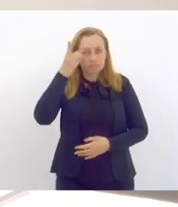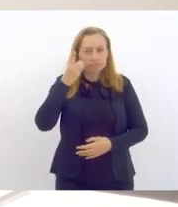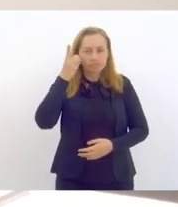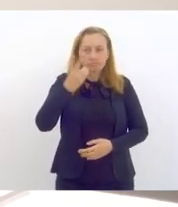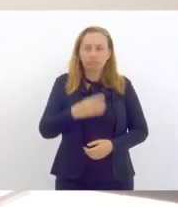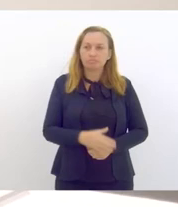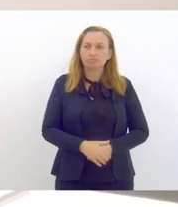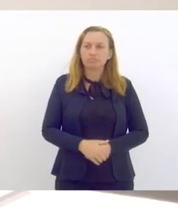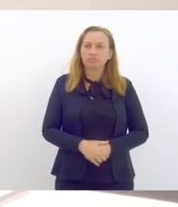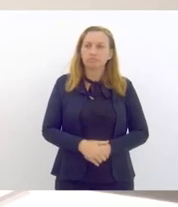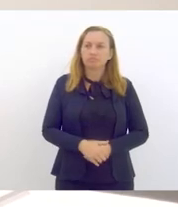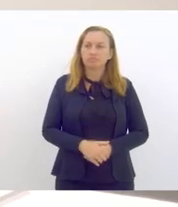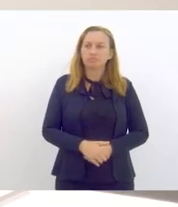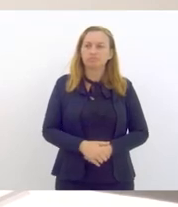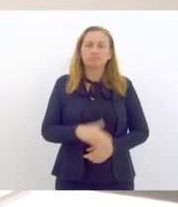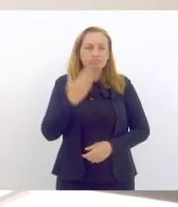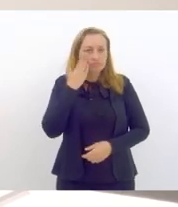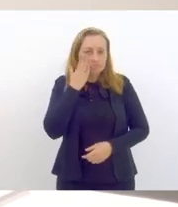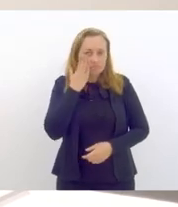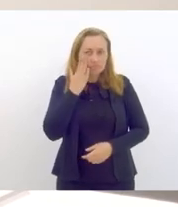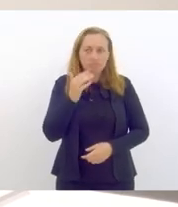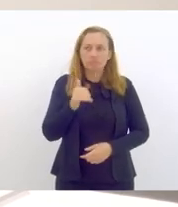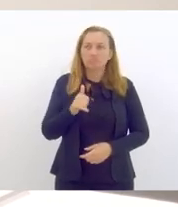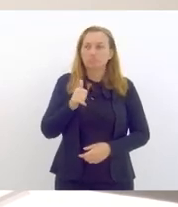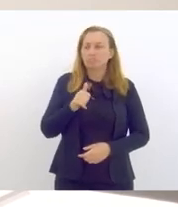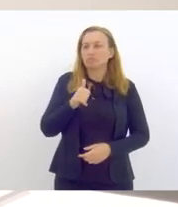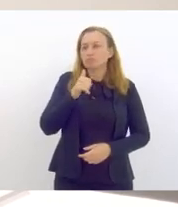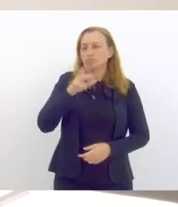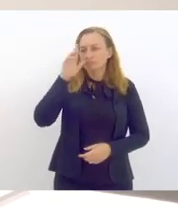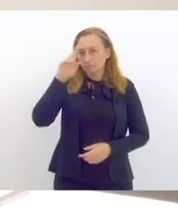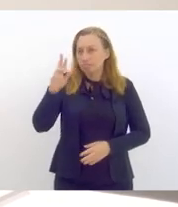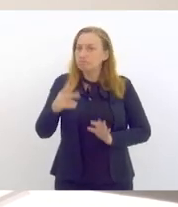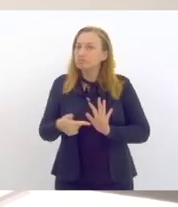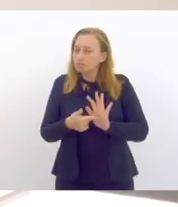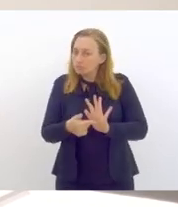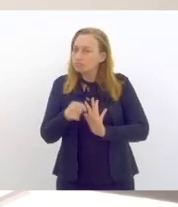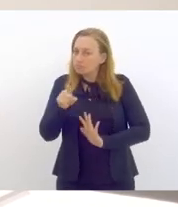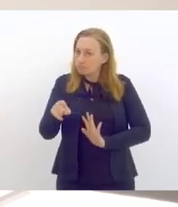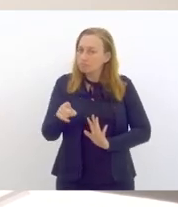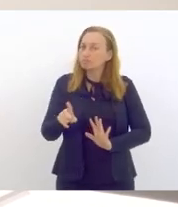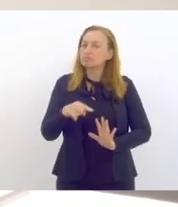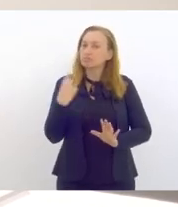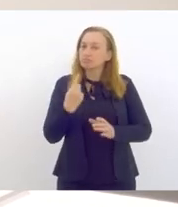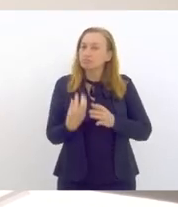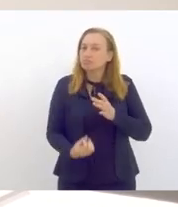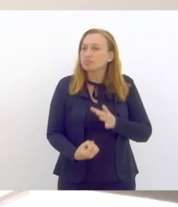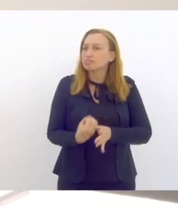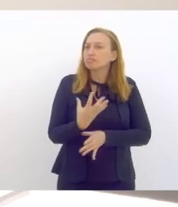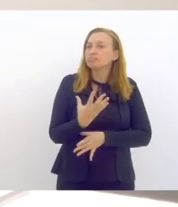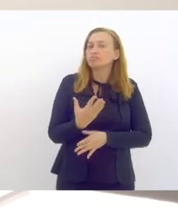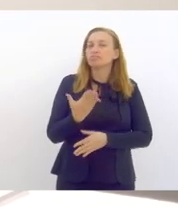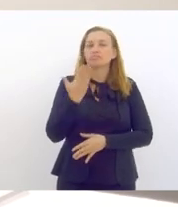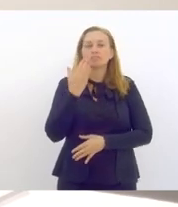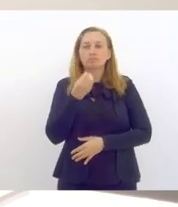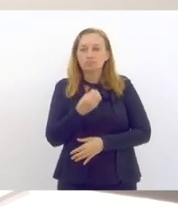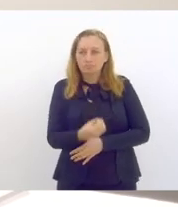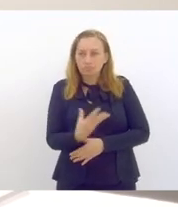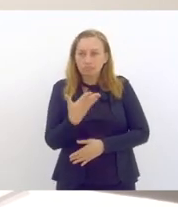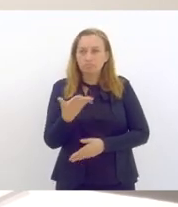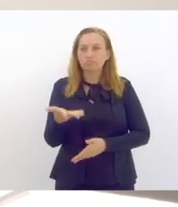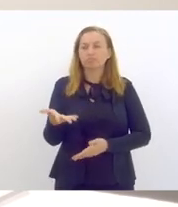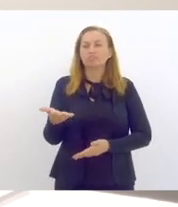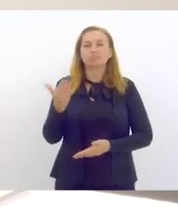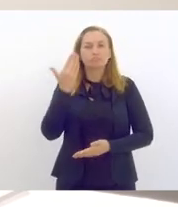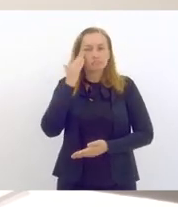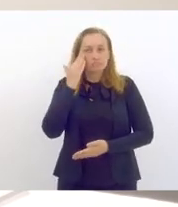gente a gente entende a senhora afirmou isso lá e que a gente vai construir um bom entendimento para que a gente